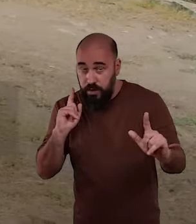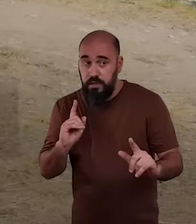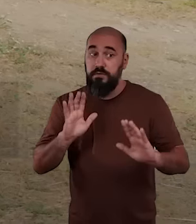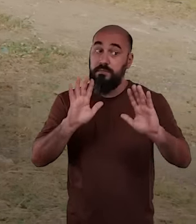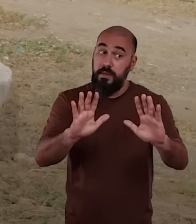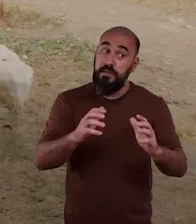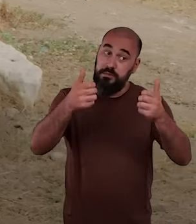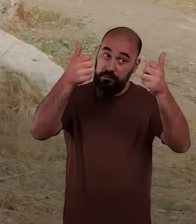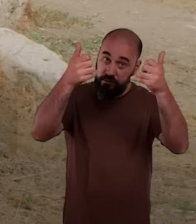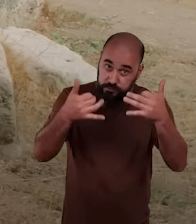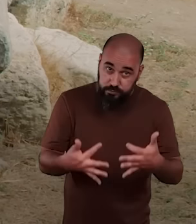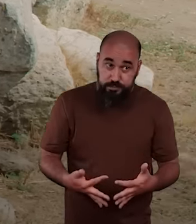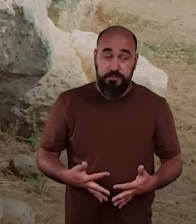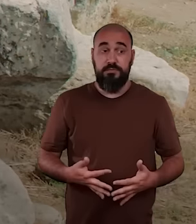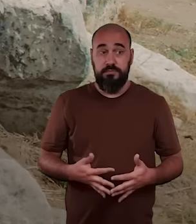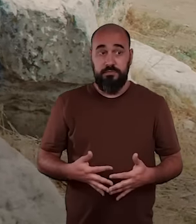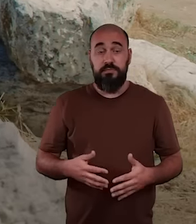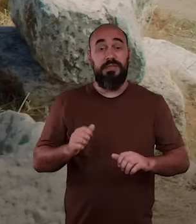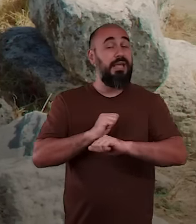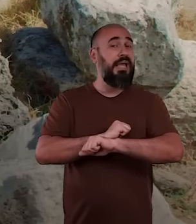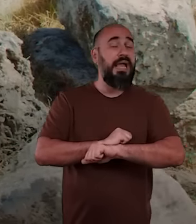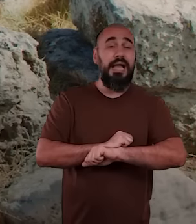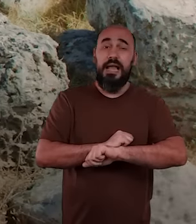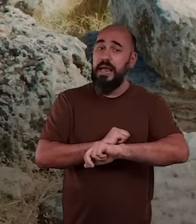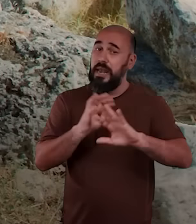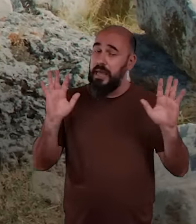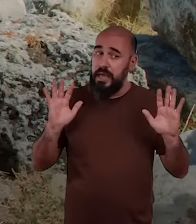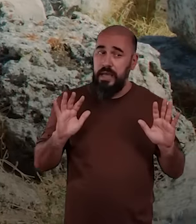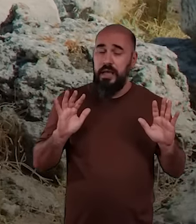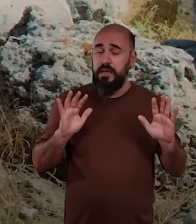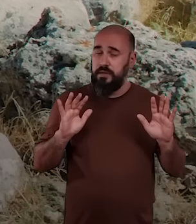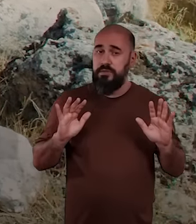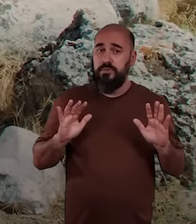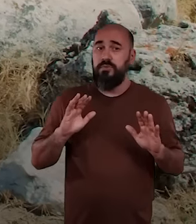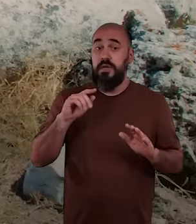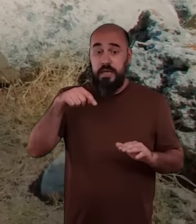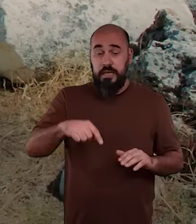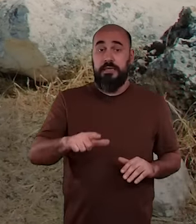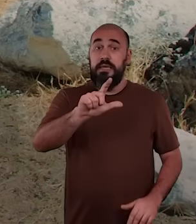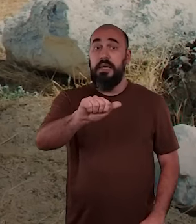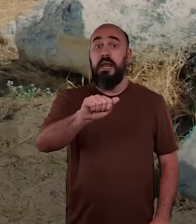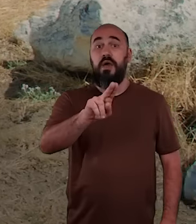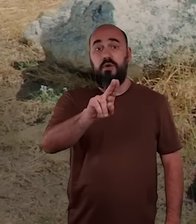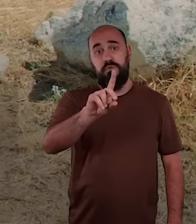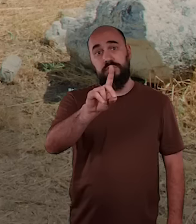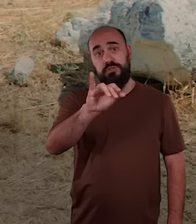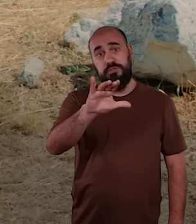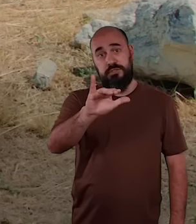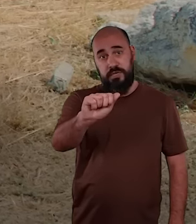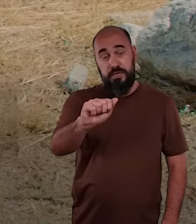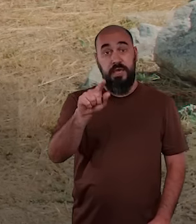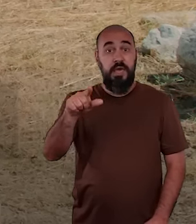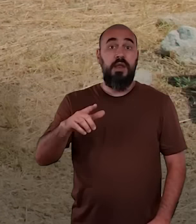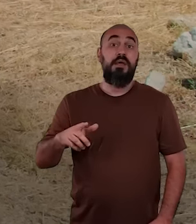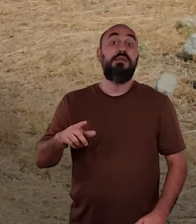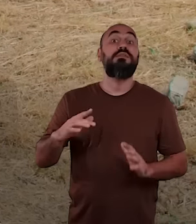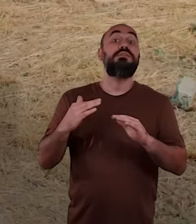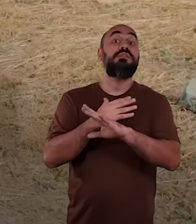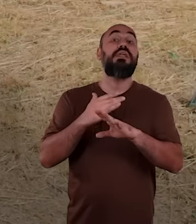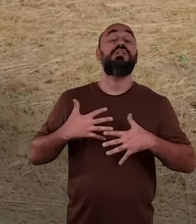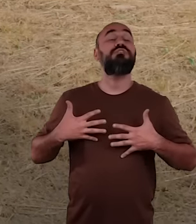uma vez eu digo que deixam bem claro, evidenciado, como Laodiceia era uma cidade